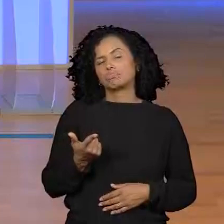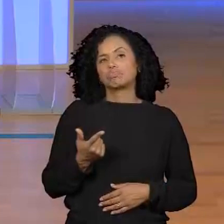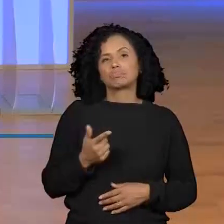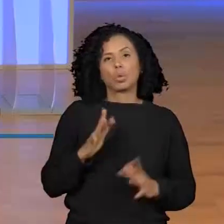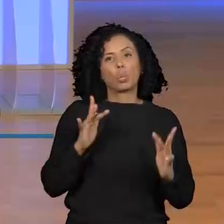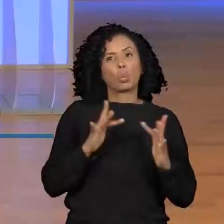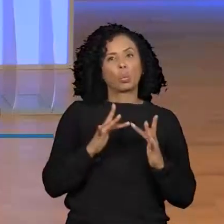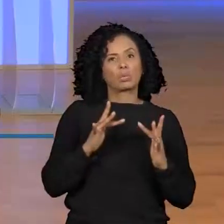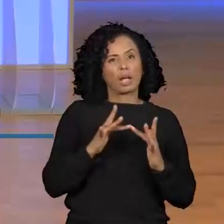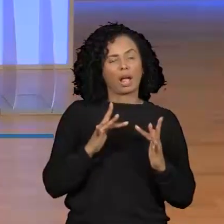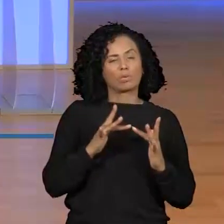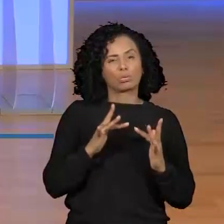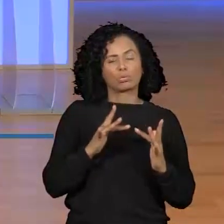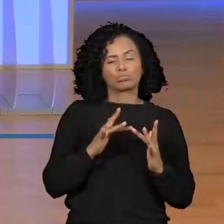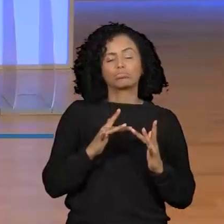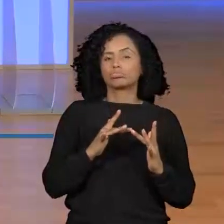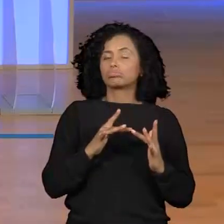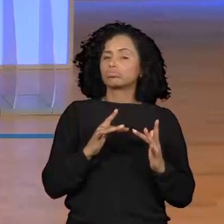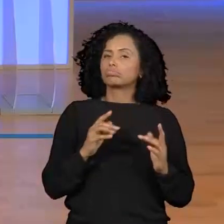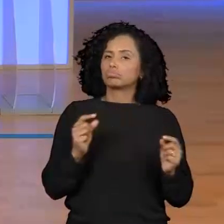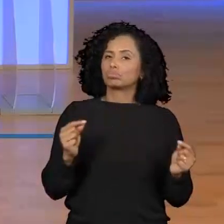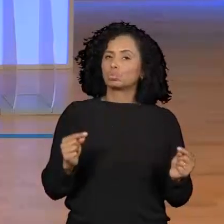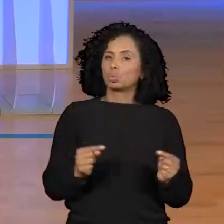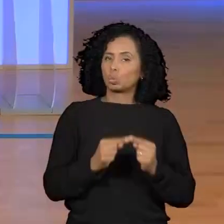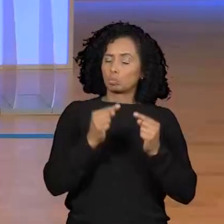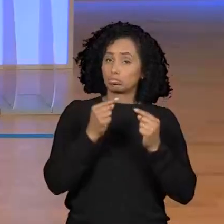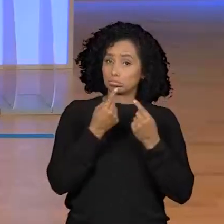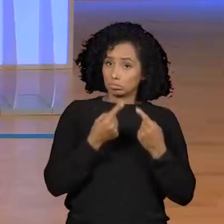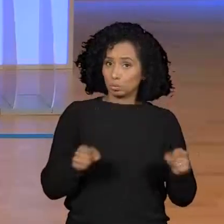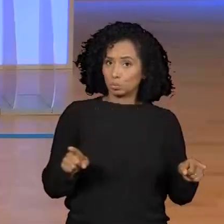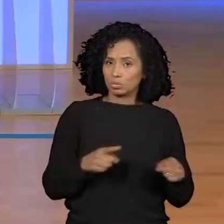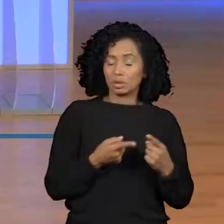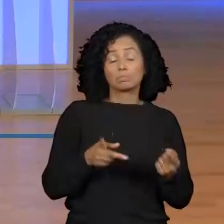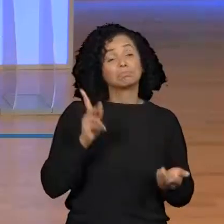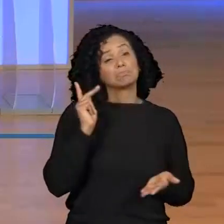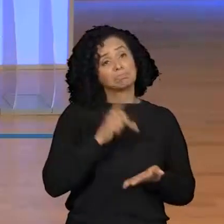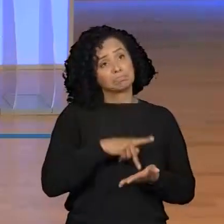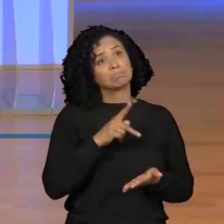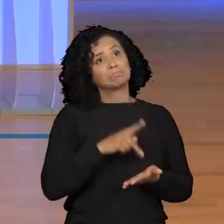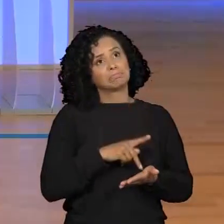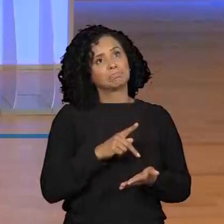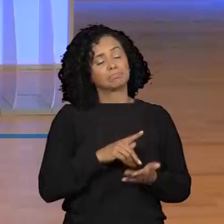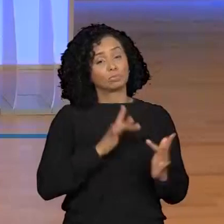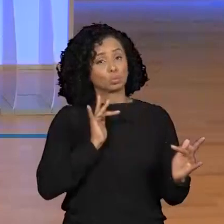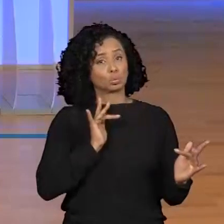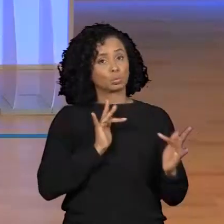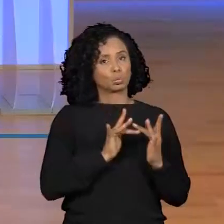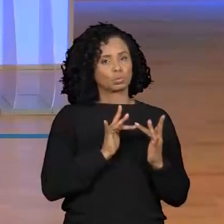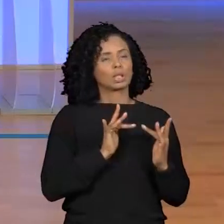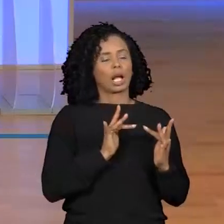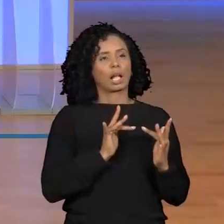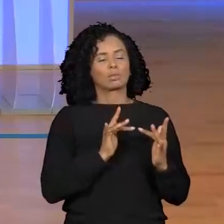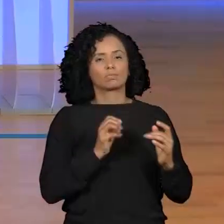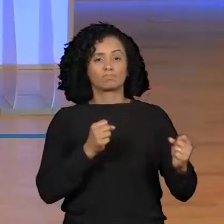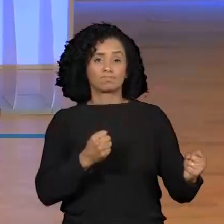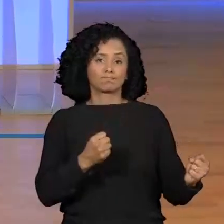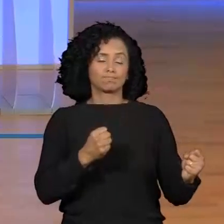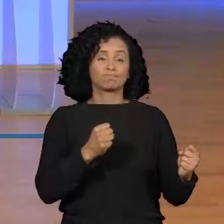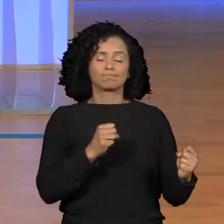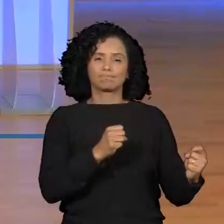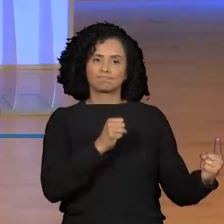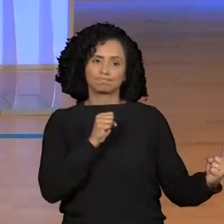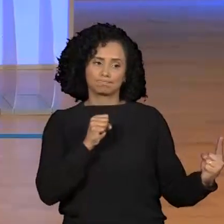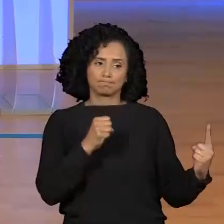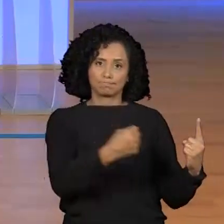só lembrar. O toque, né? O toque. A percussão, ela de fato tem esse toque, no caso, no adversário, não no instrumento, como